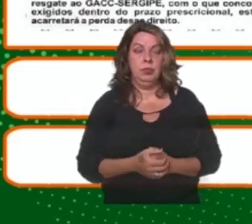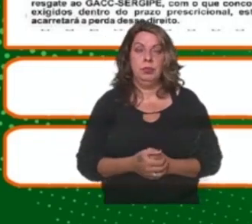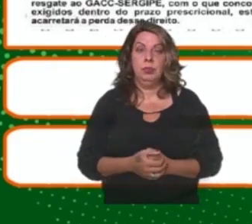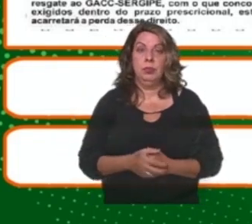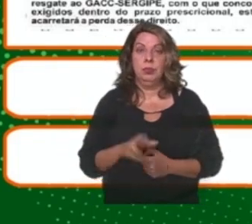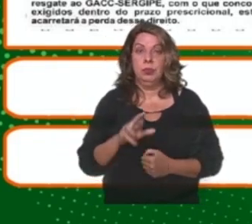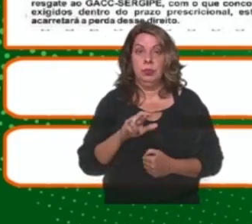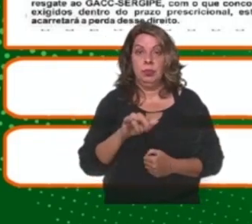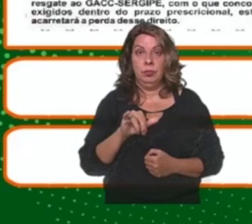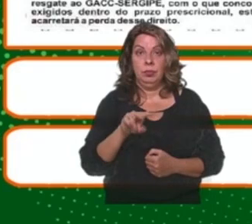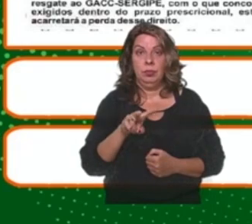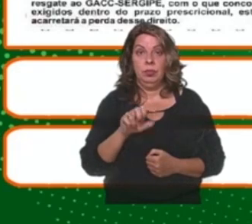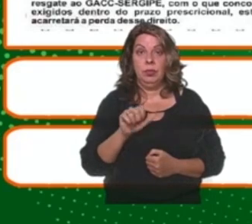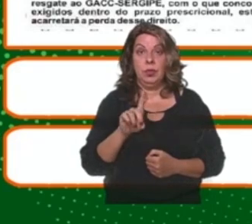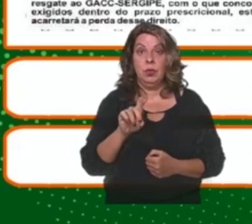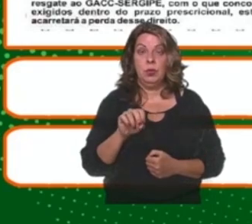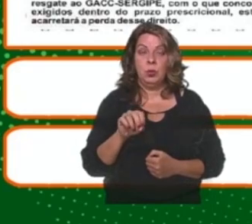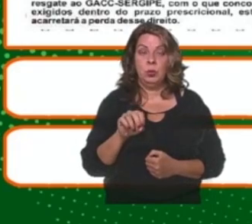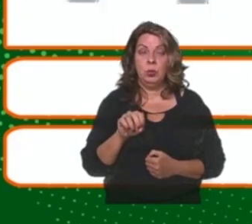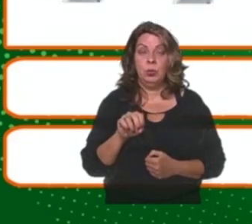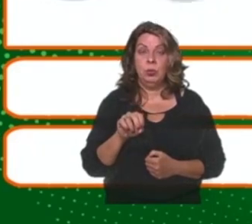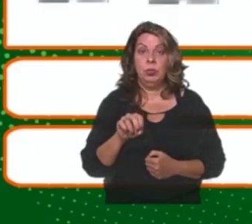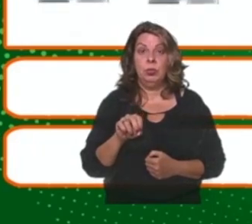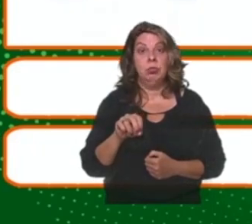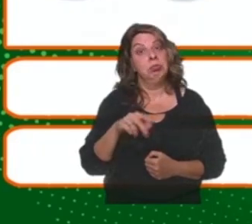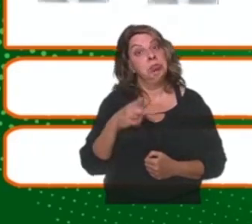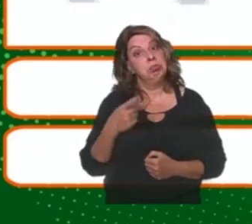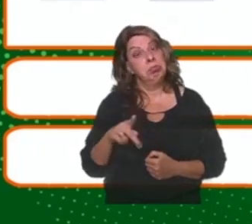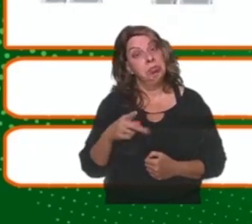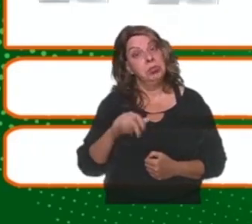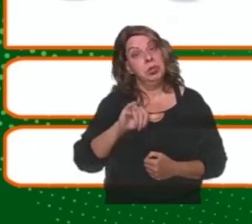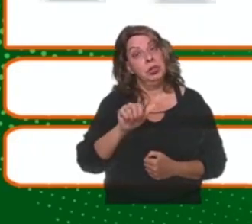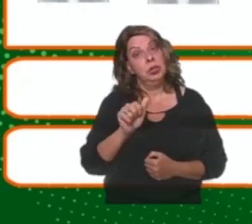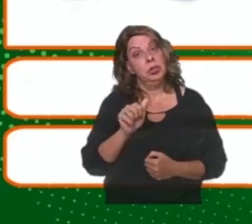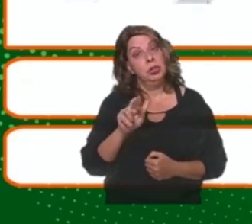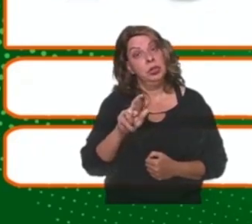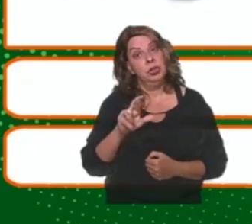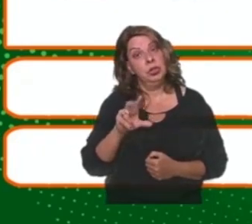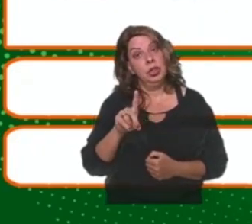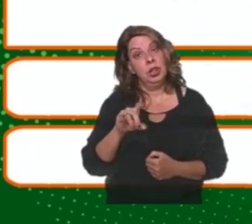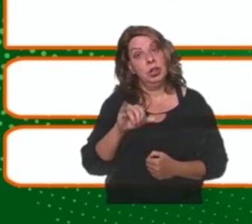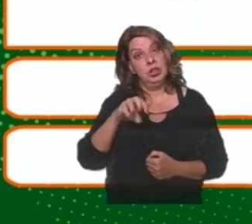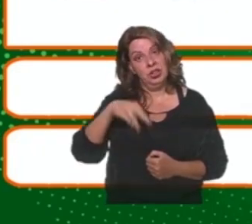590408, Rivaldo Ferreira, é do Jardim Centenário, adquiriu com Cíntia